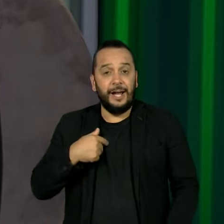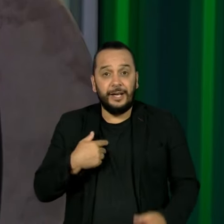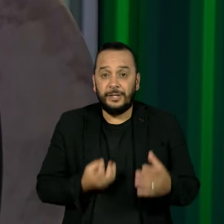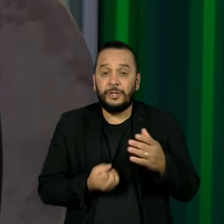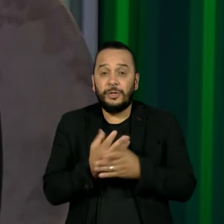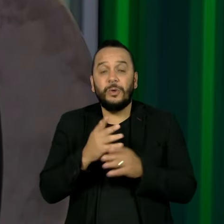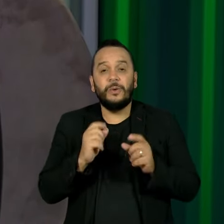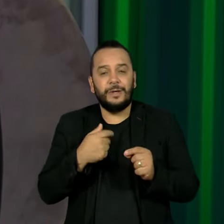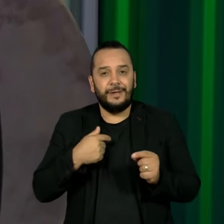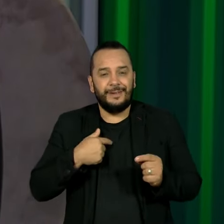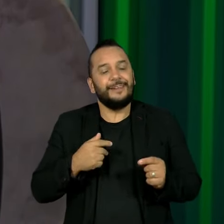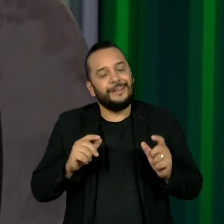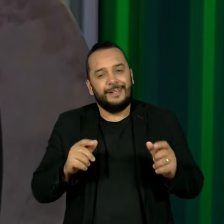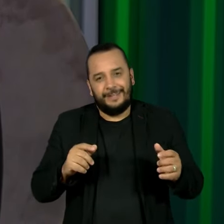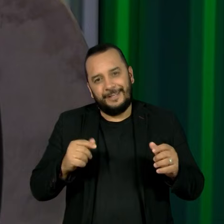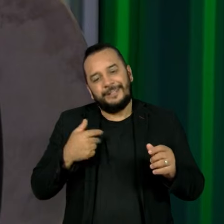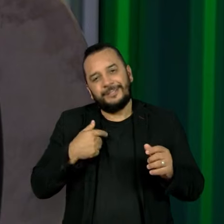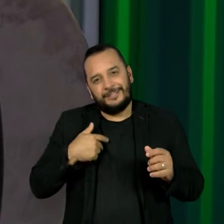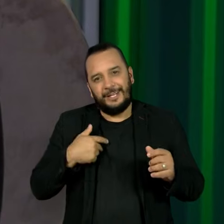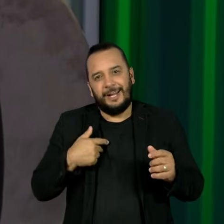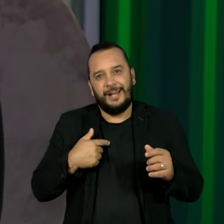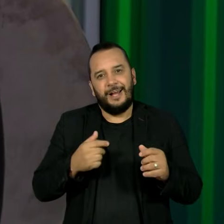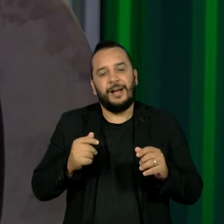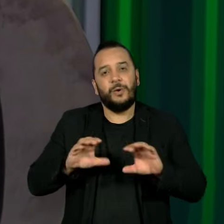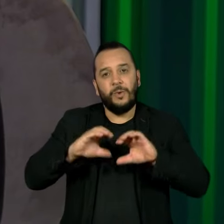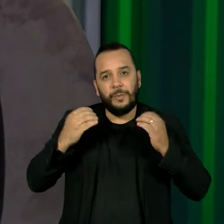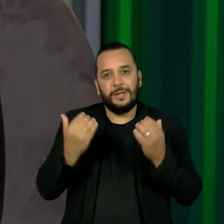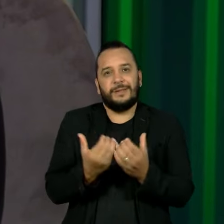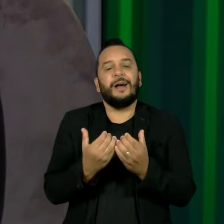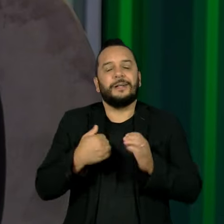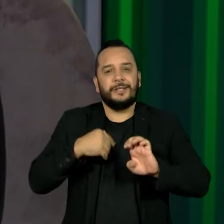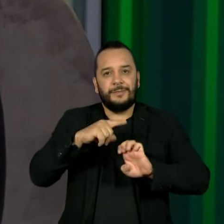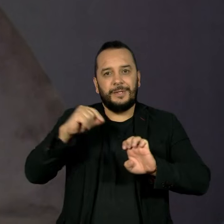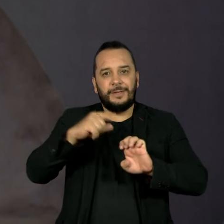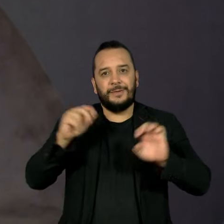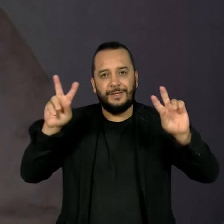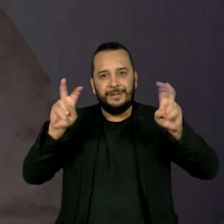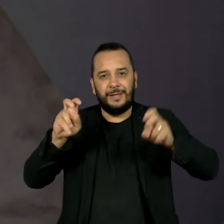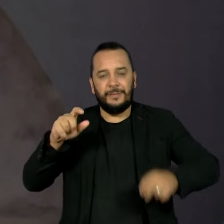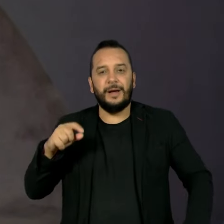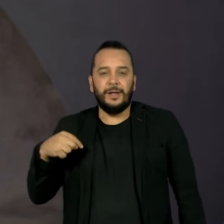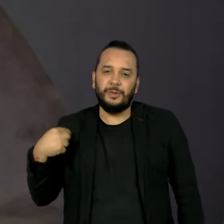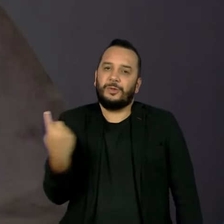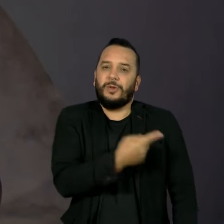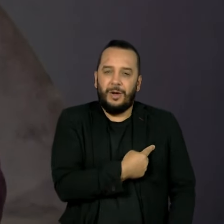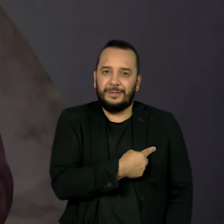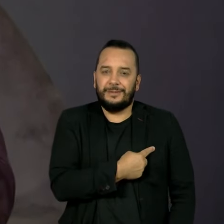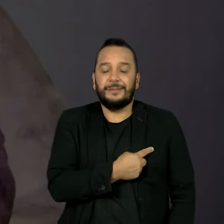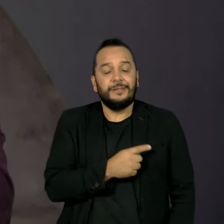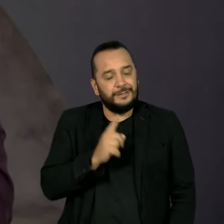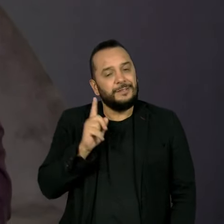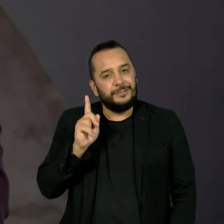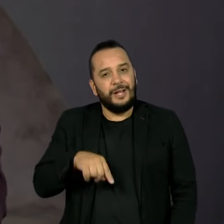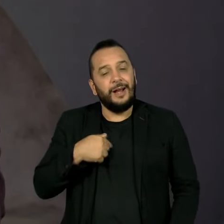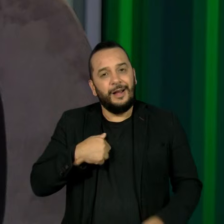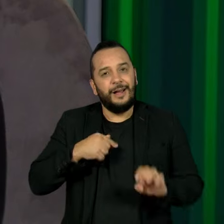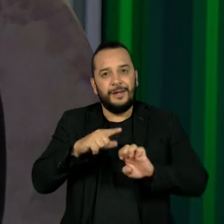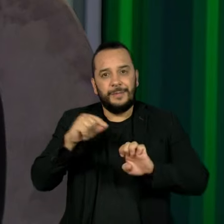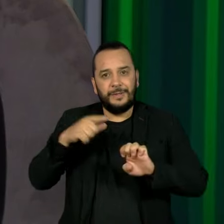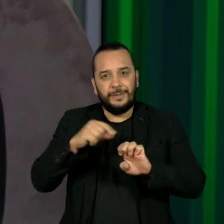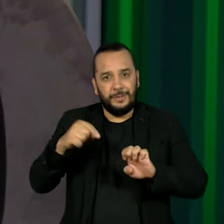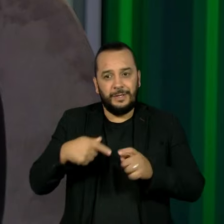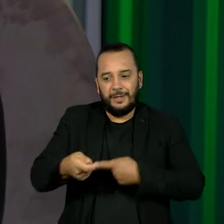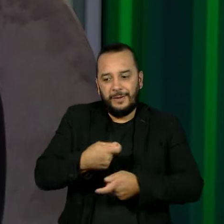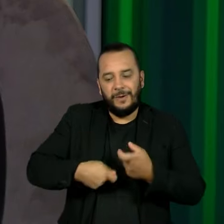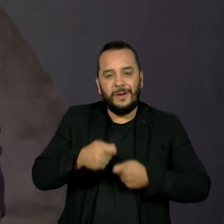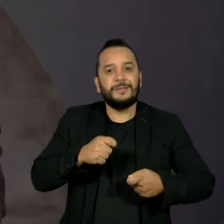da Nós, comunidade empreendedora e consultora de desenvolvimento de negócios e liderança. Seja muito bem-vinda, Angélica.